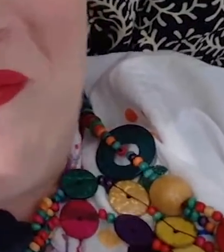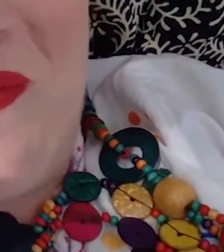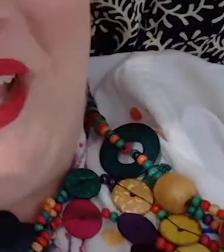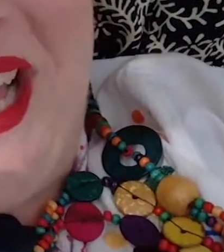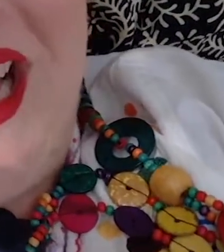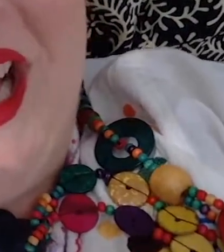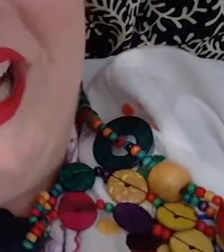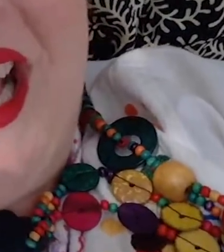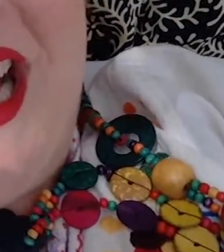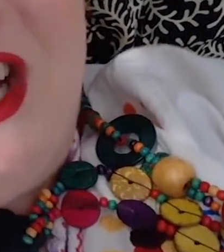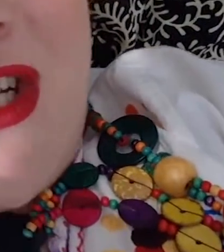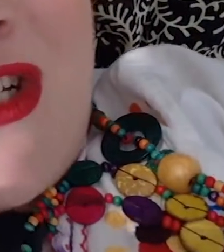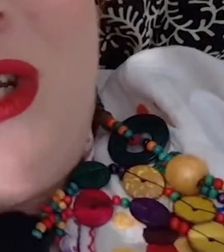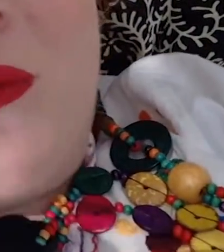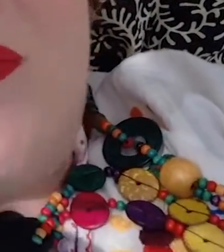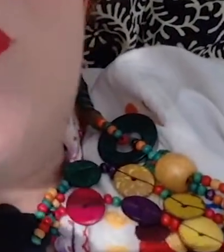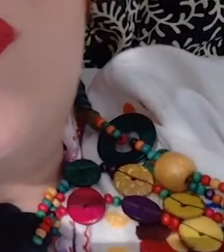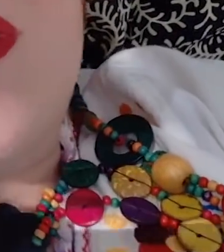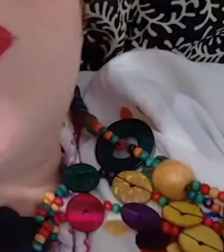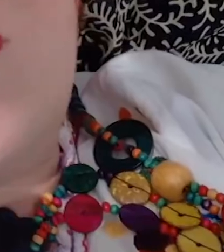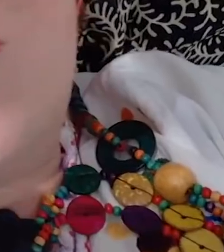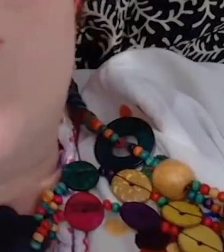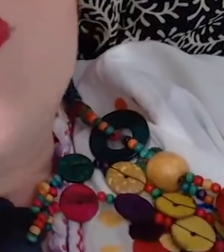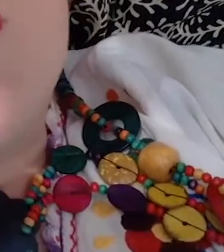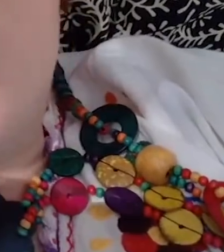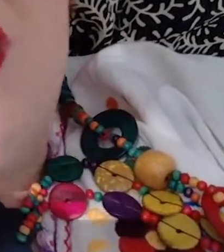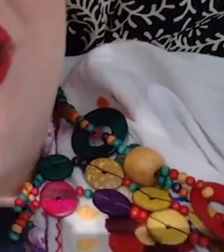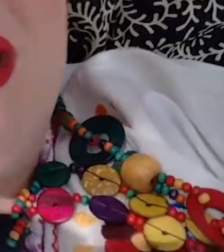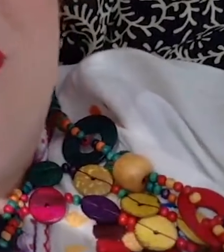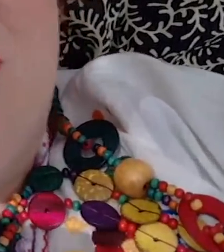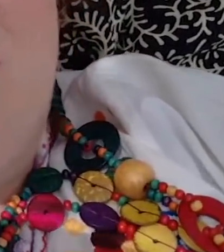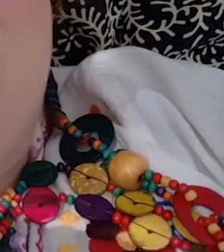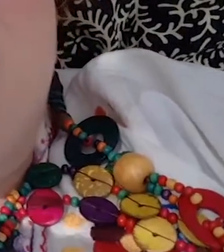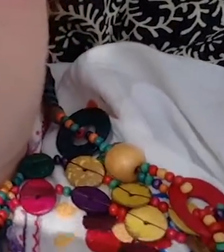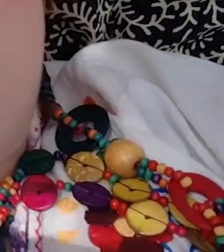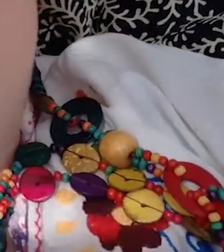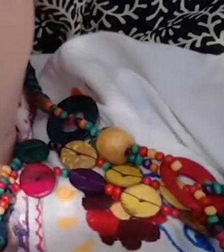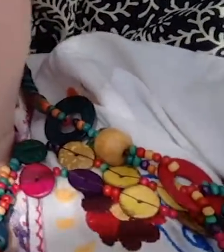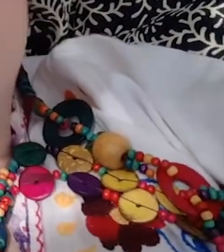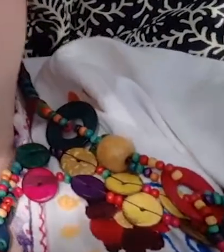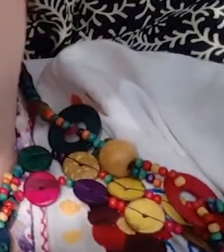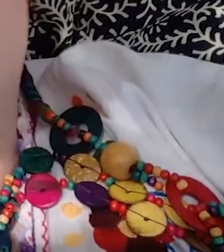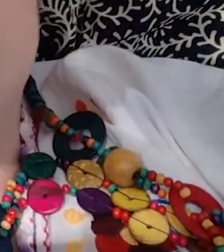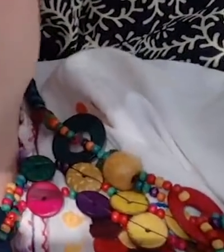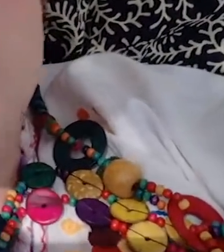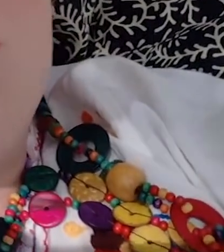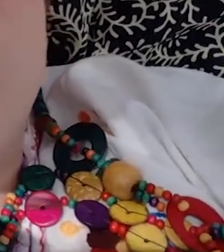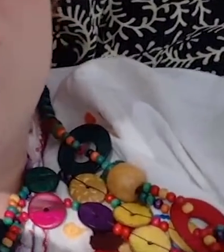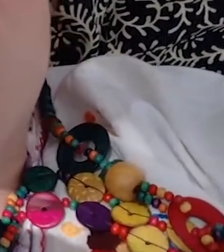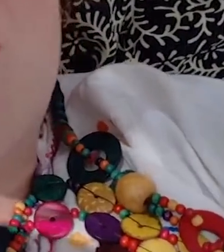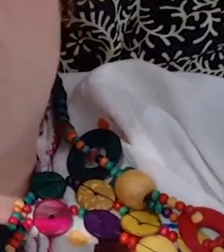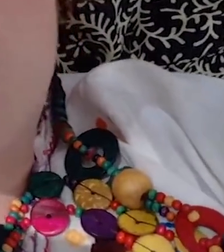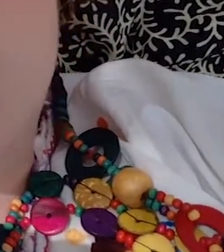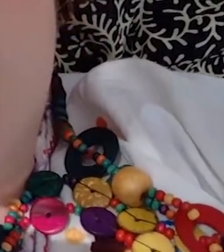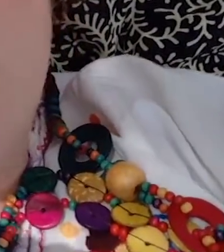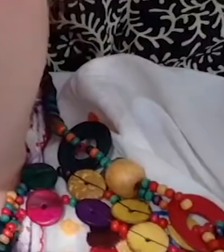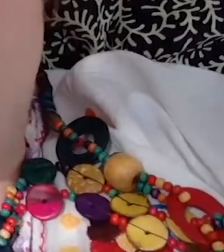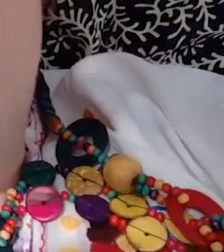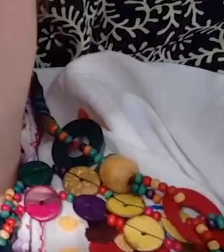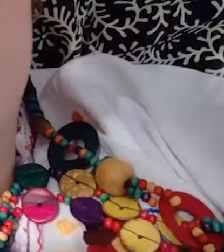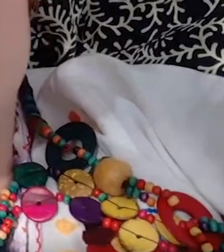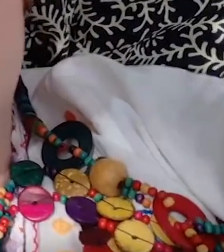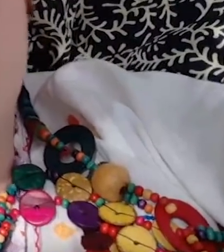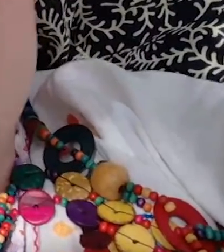poema. De borco no barco, de bruços no berço,